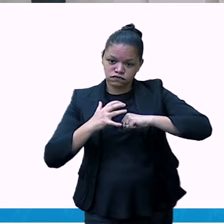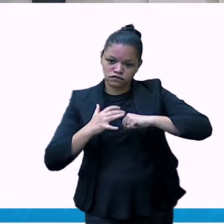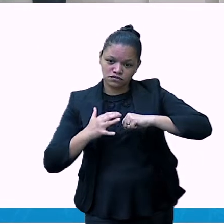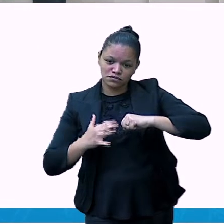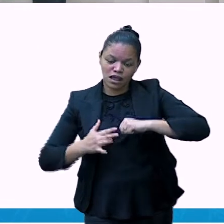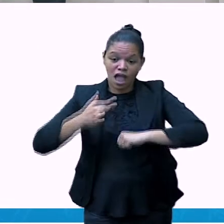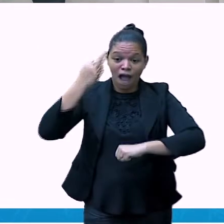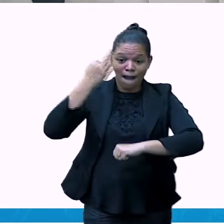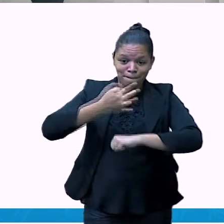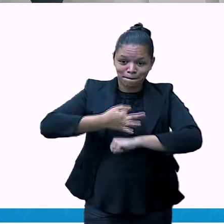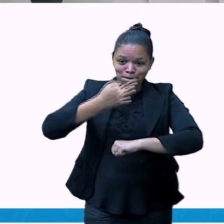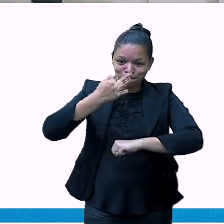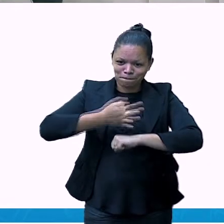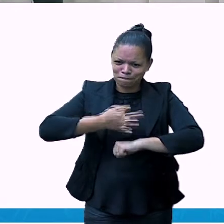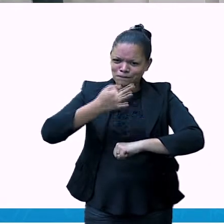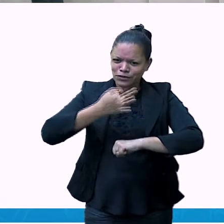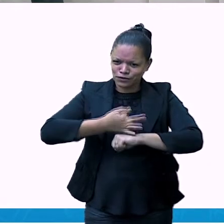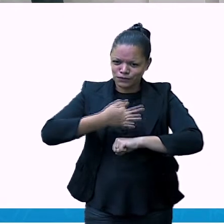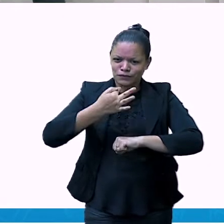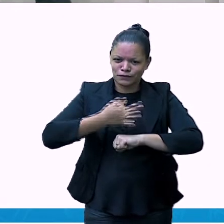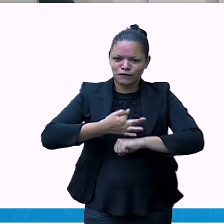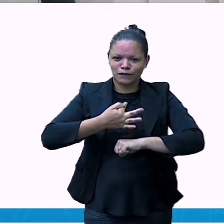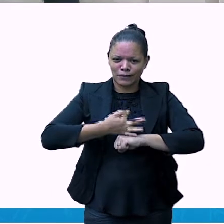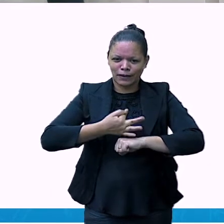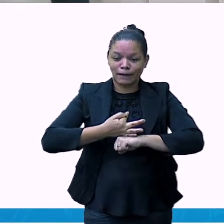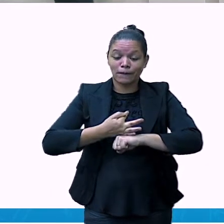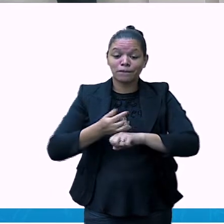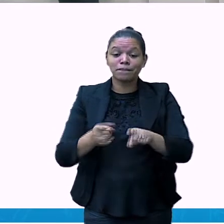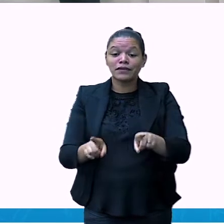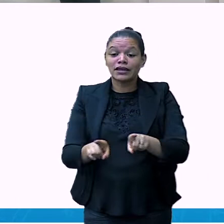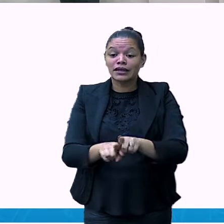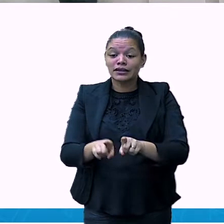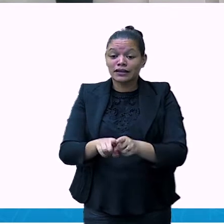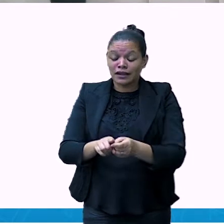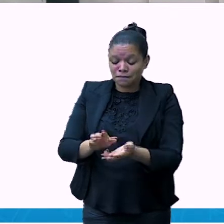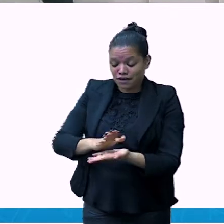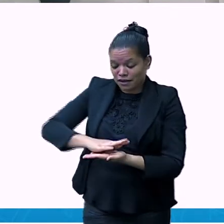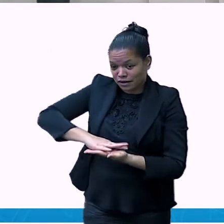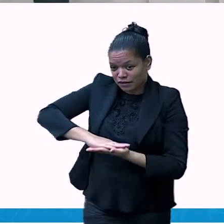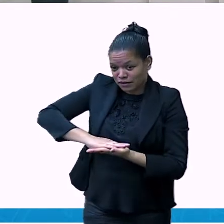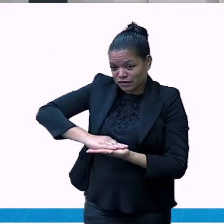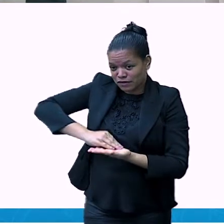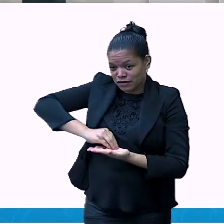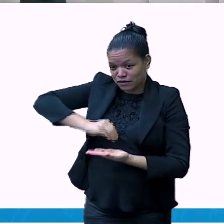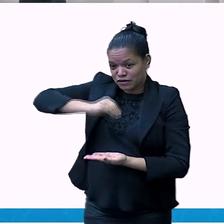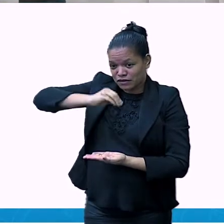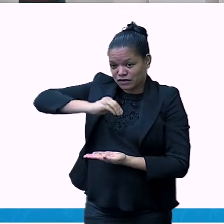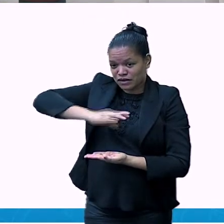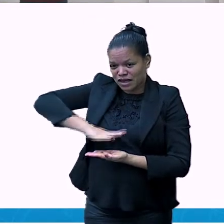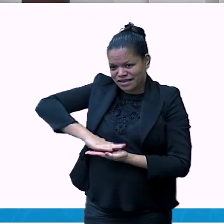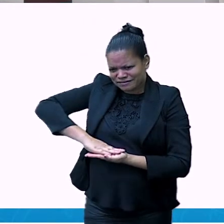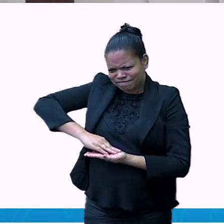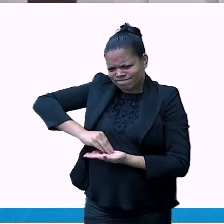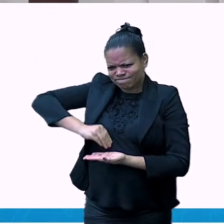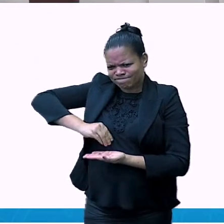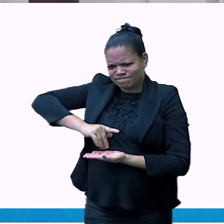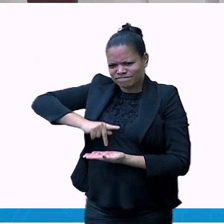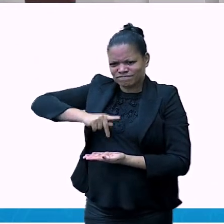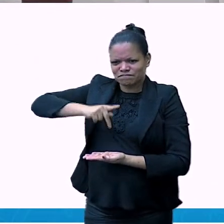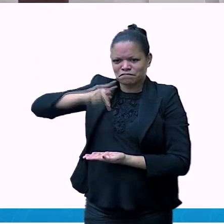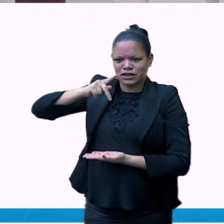fora, para outros países, que é o minério de ferro e o petróleo, que estão ligados ao quê? A agricultura,